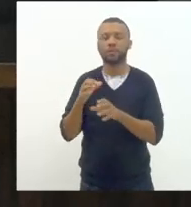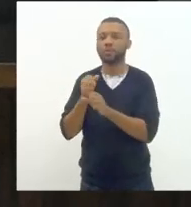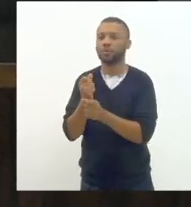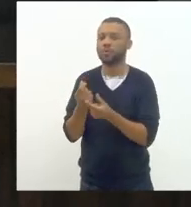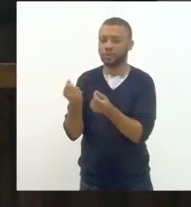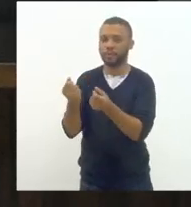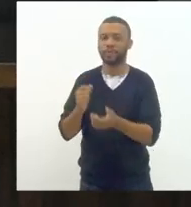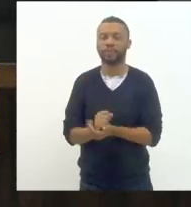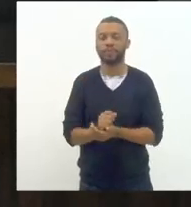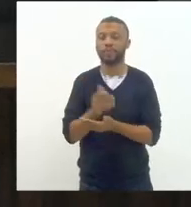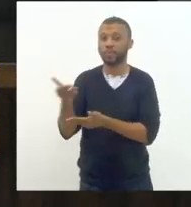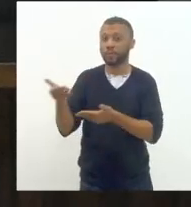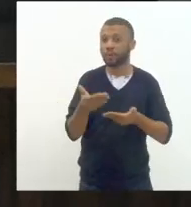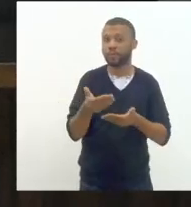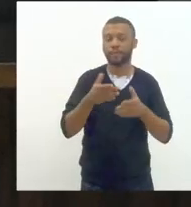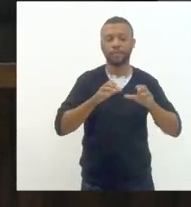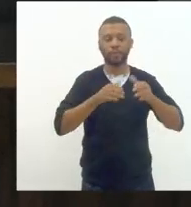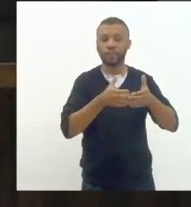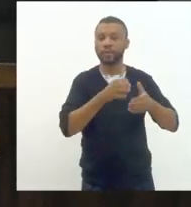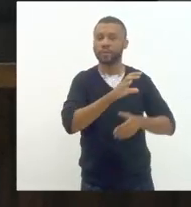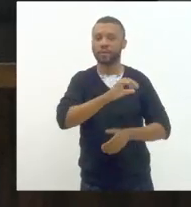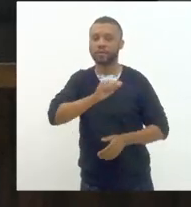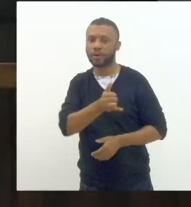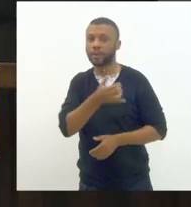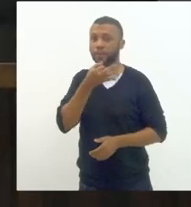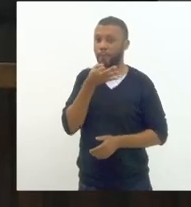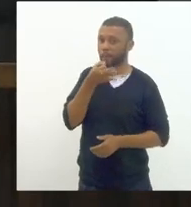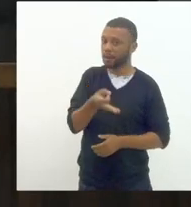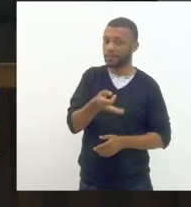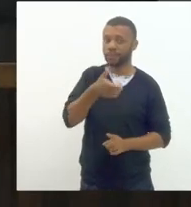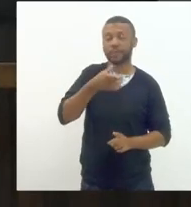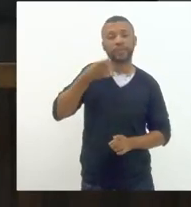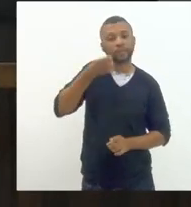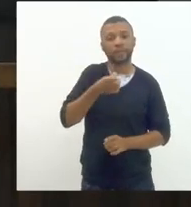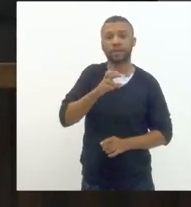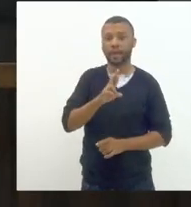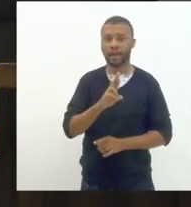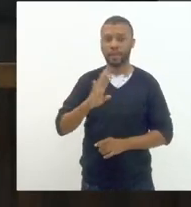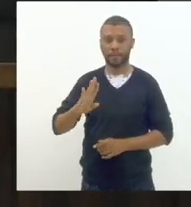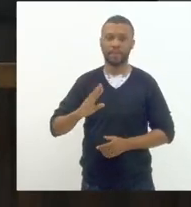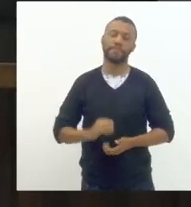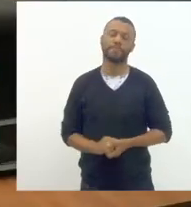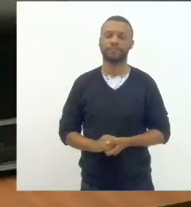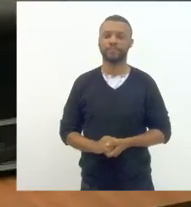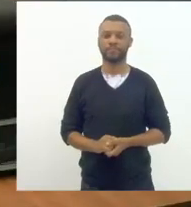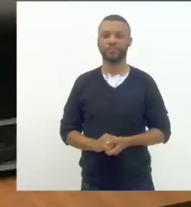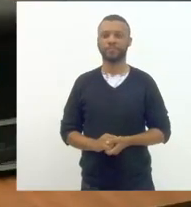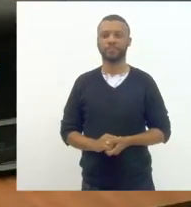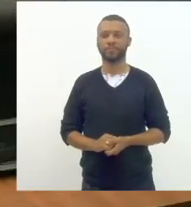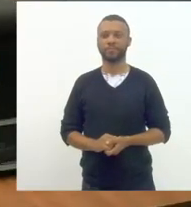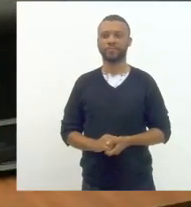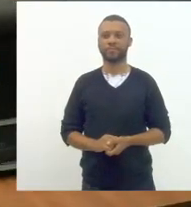emitir parecer pela Comissão de Constituição e Justiça, deputado Rodrigo Bacelar.